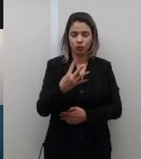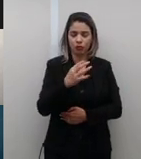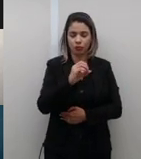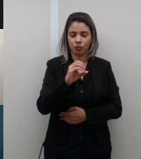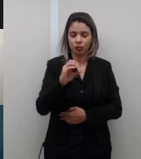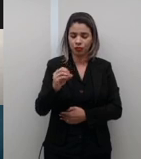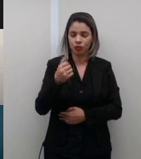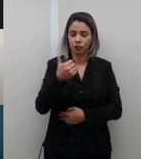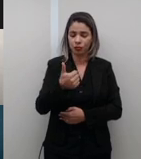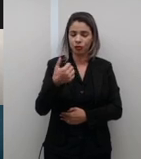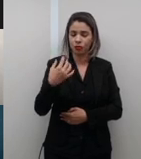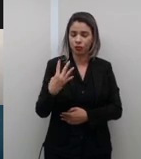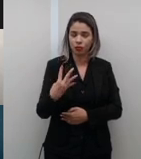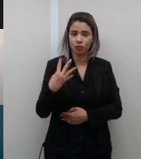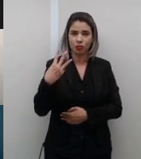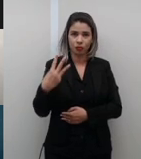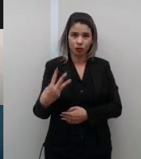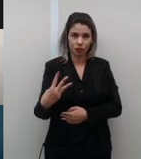1.400.143.